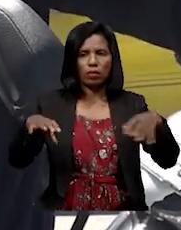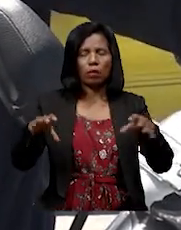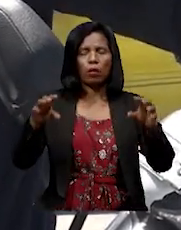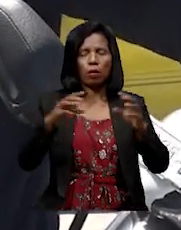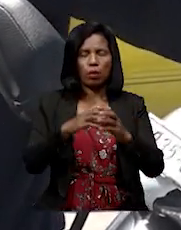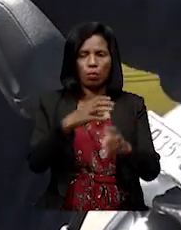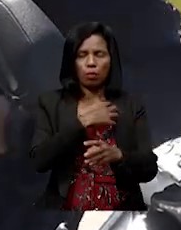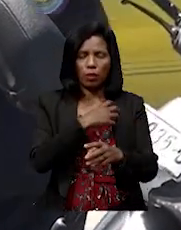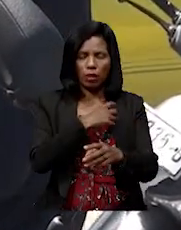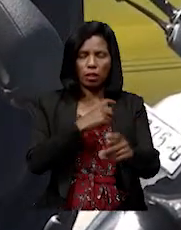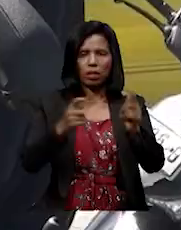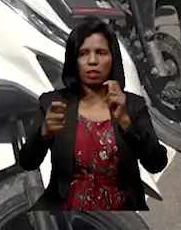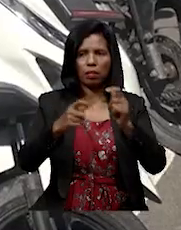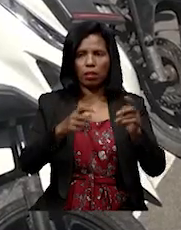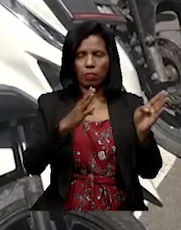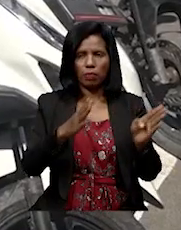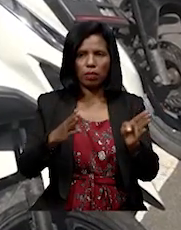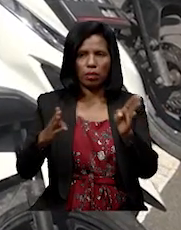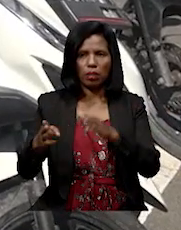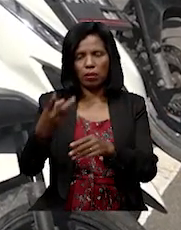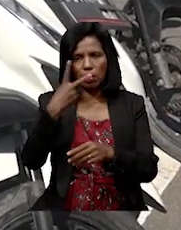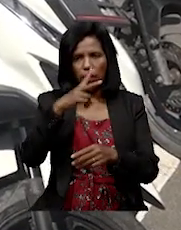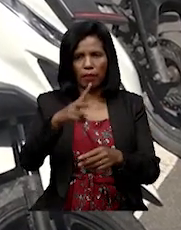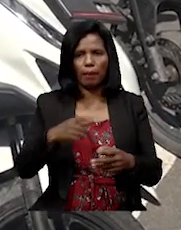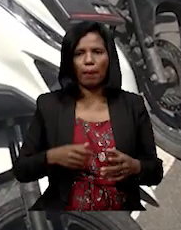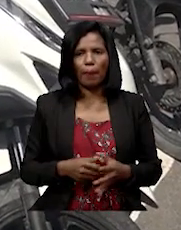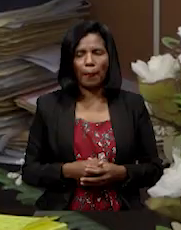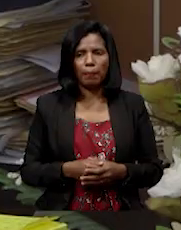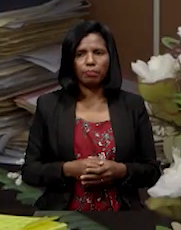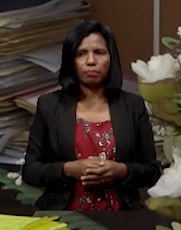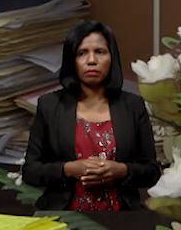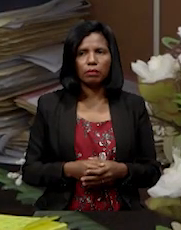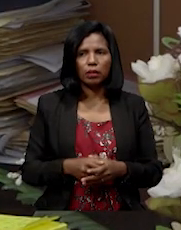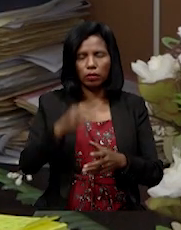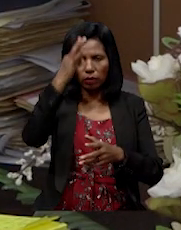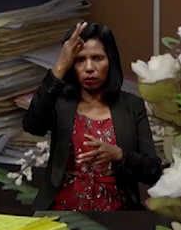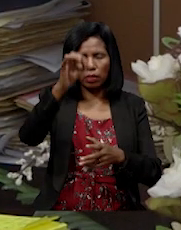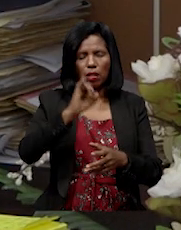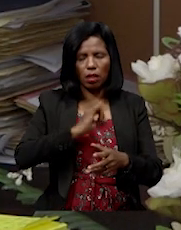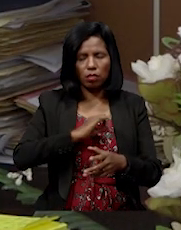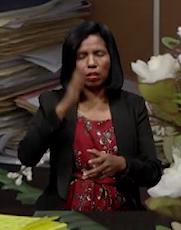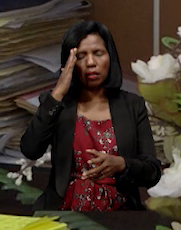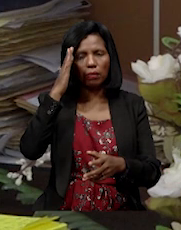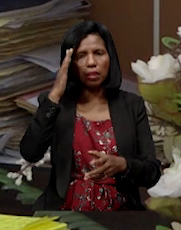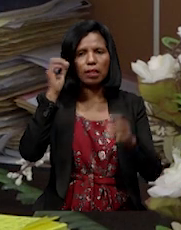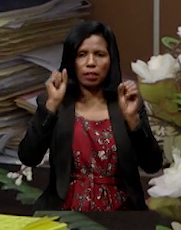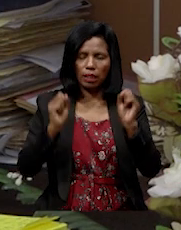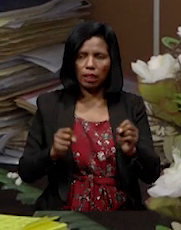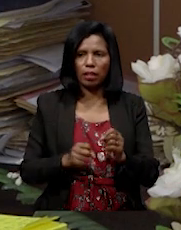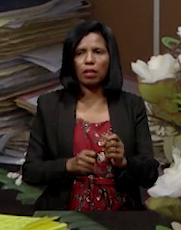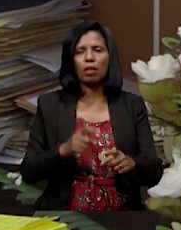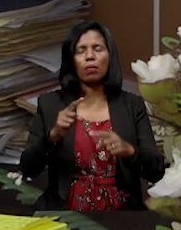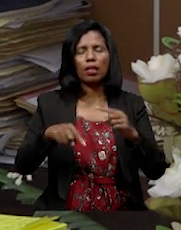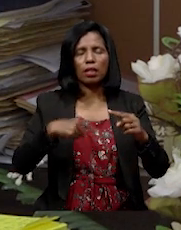trânsito refere, iha proceso passa revista. Bahwa ini awalnya hanya ini tingkat sana. Baik maluk